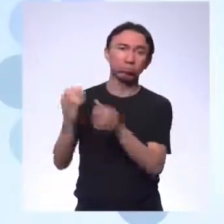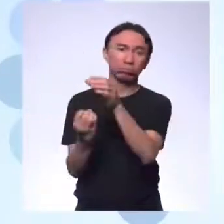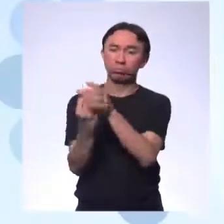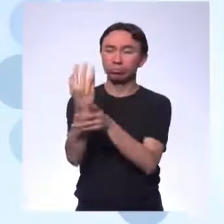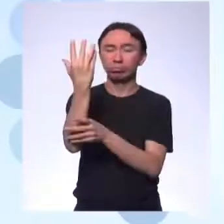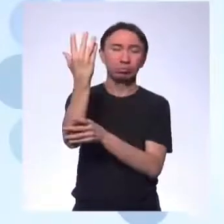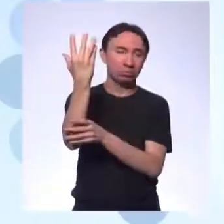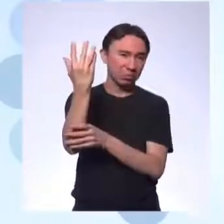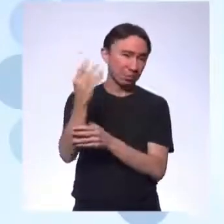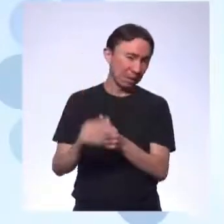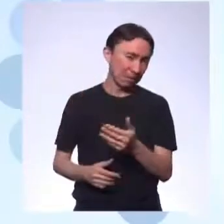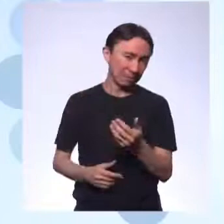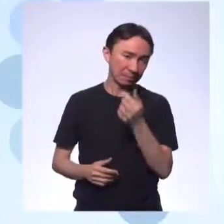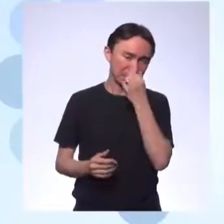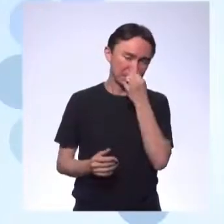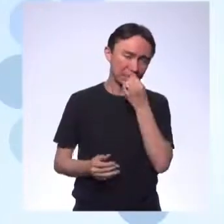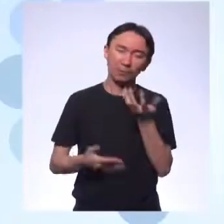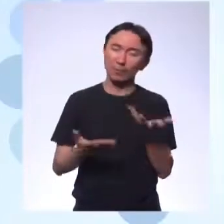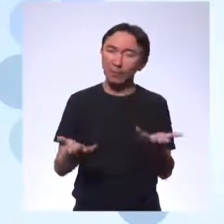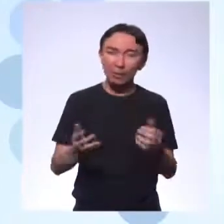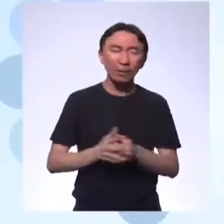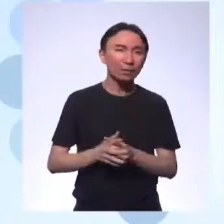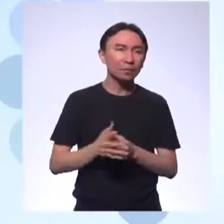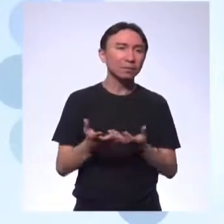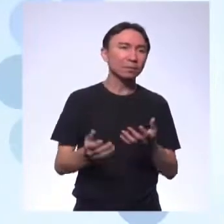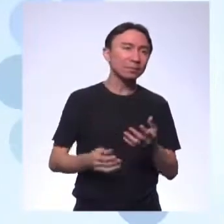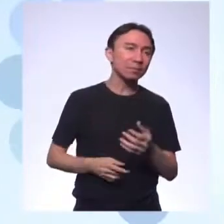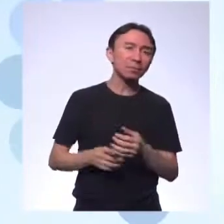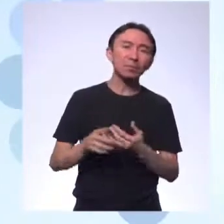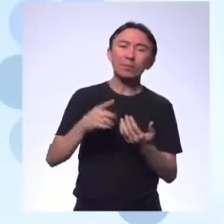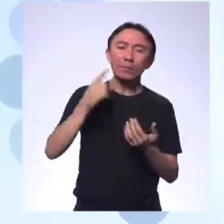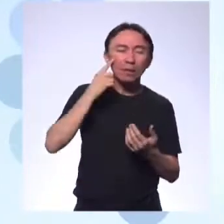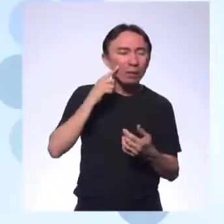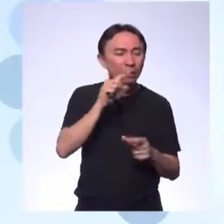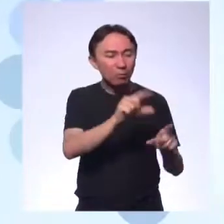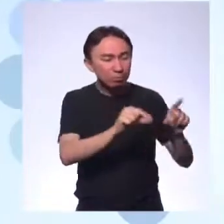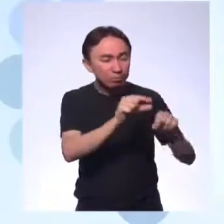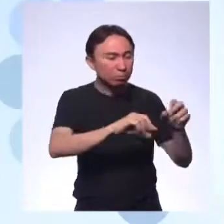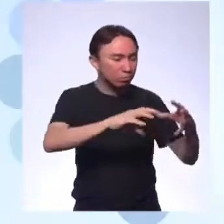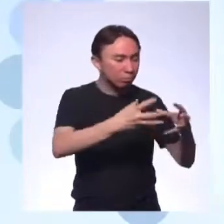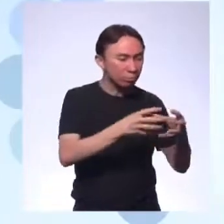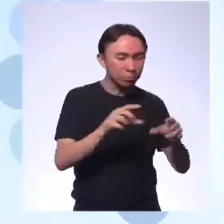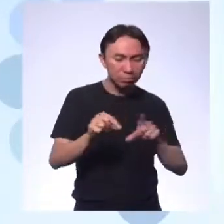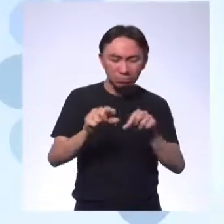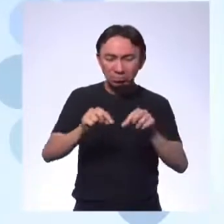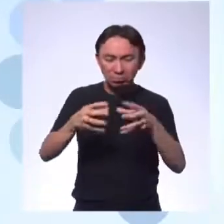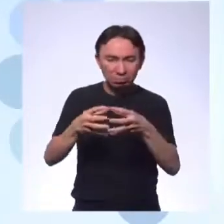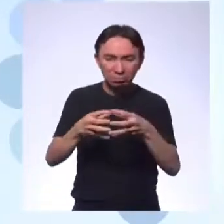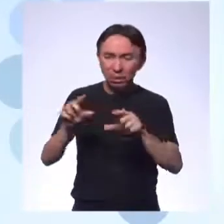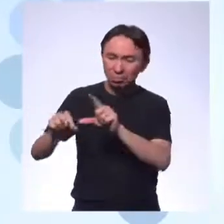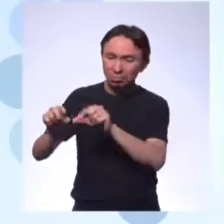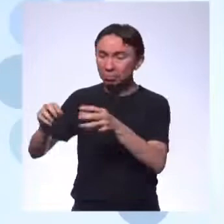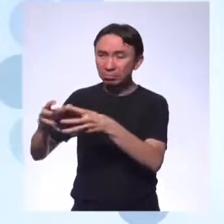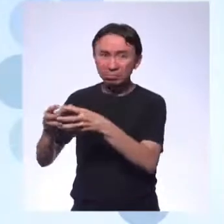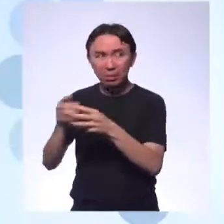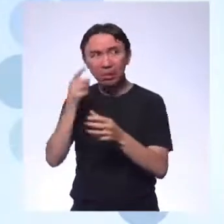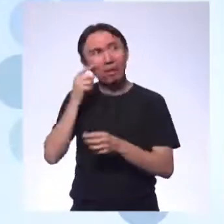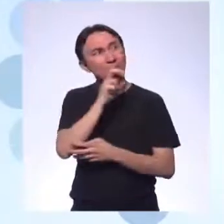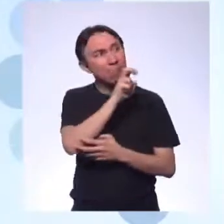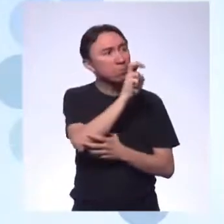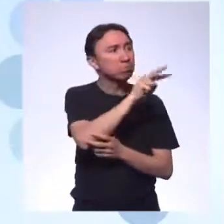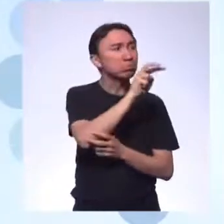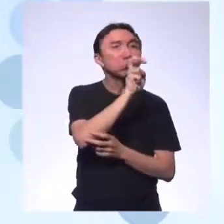a partir disso, né, ele conseguia trabalhar com esse sistema de classificação ali do que ele conseguia observar. Né? Então, ele